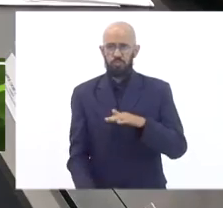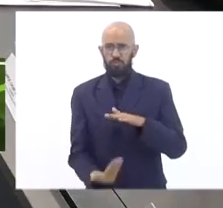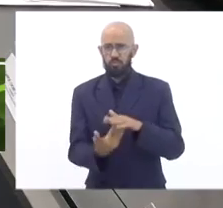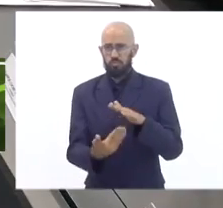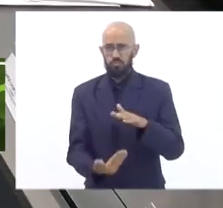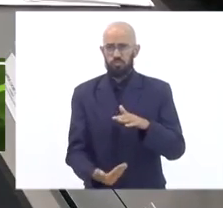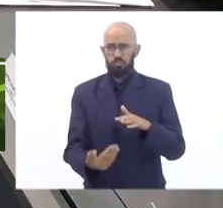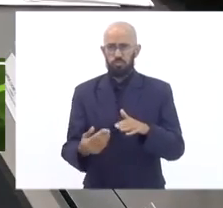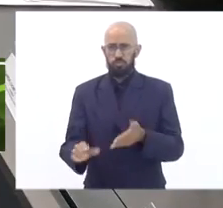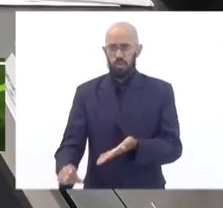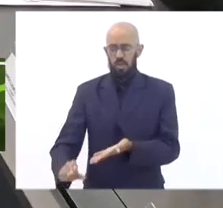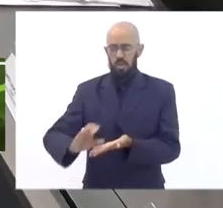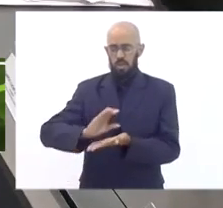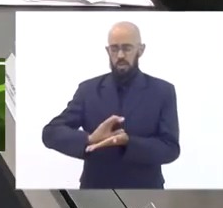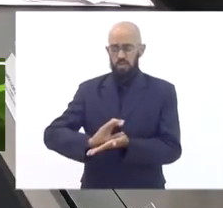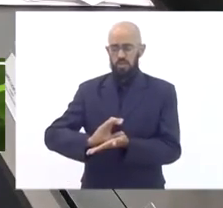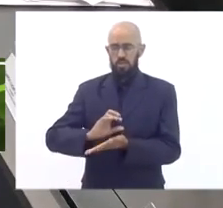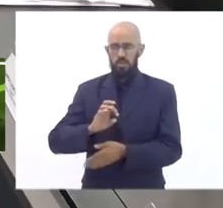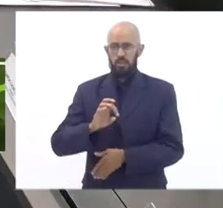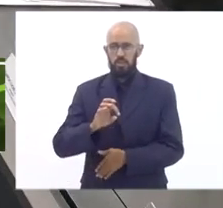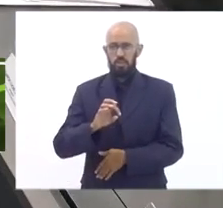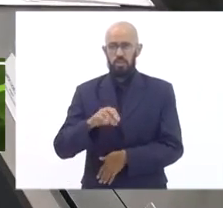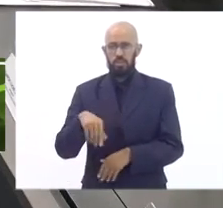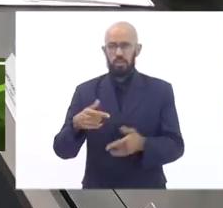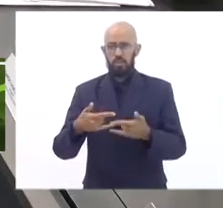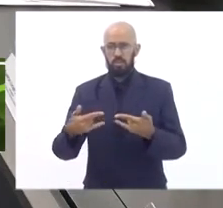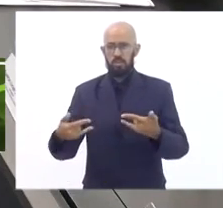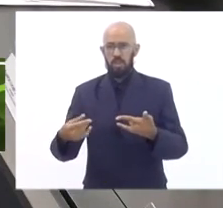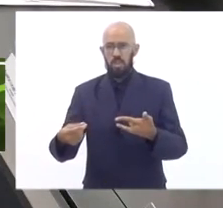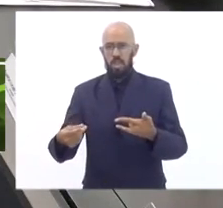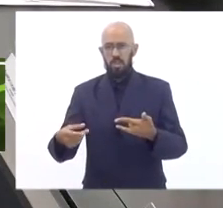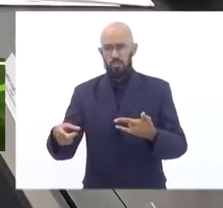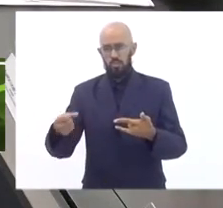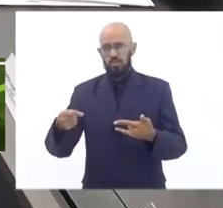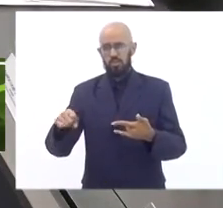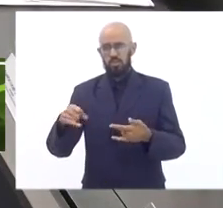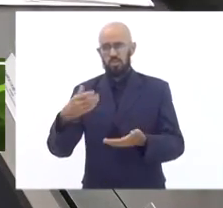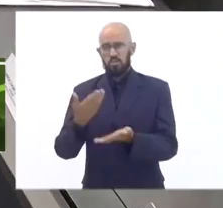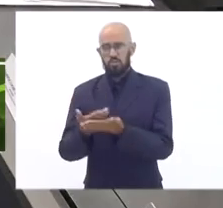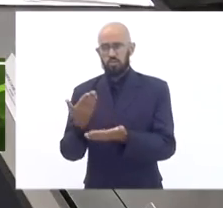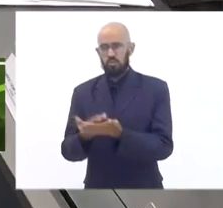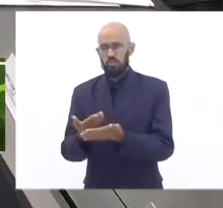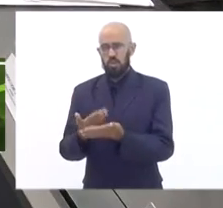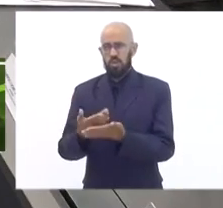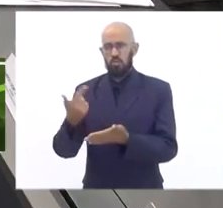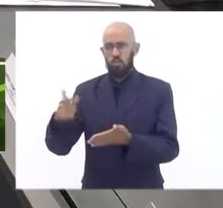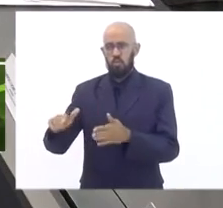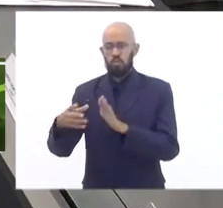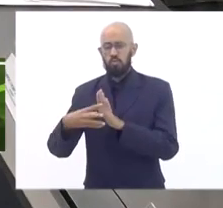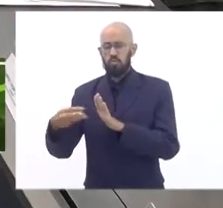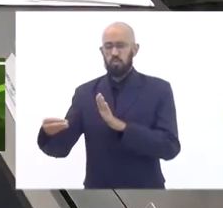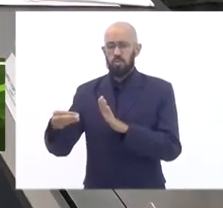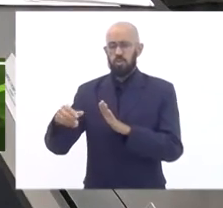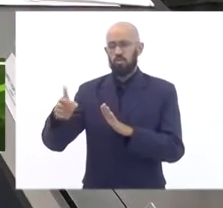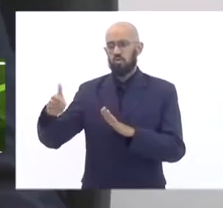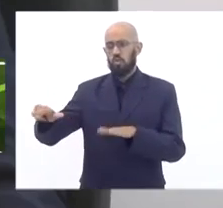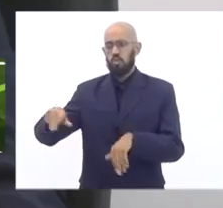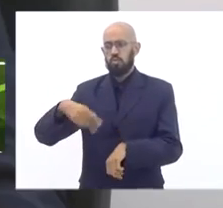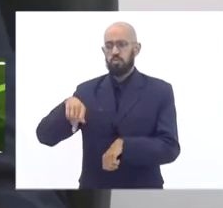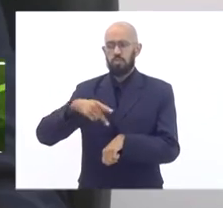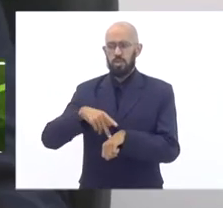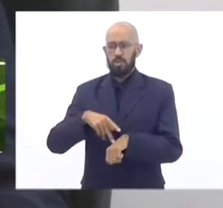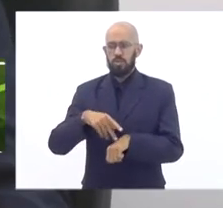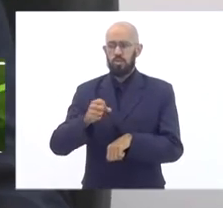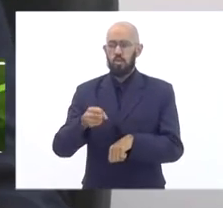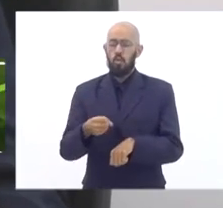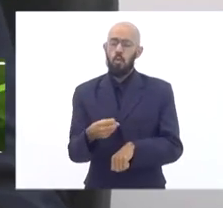receita tarifária, né? Se têm sido estudados outros modelos internacionais, inclusive, né? Porque ou nós estamos condenados